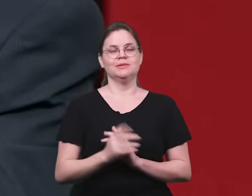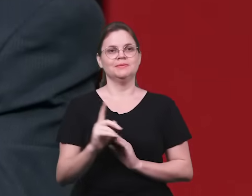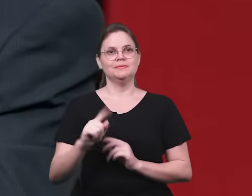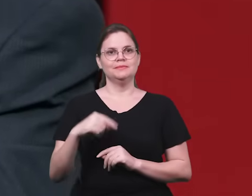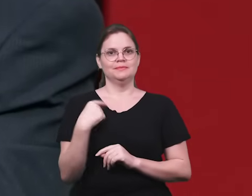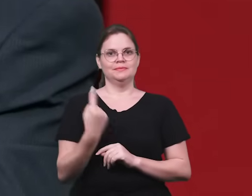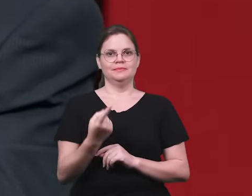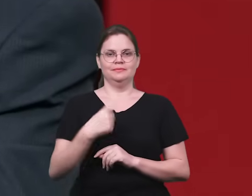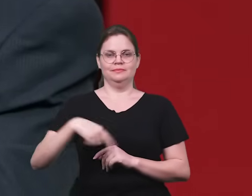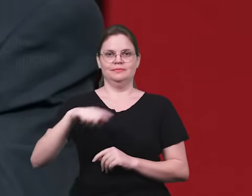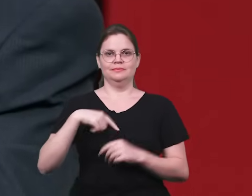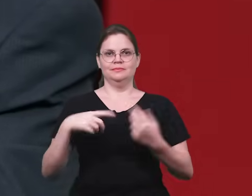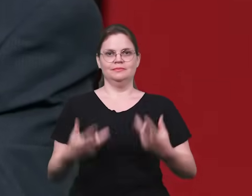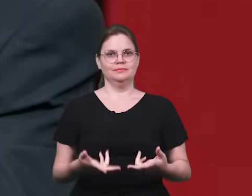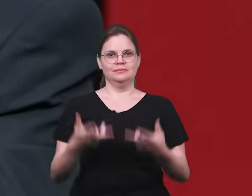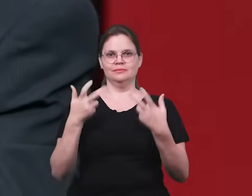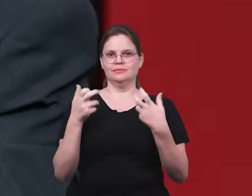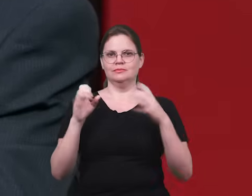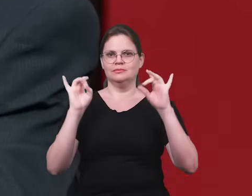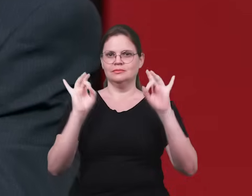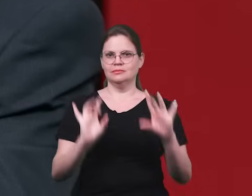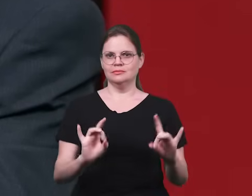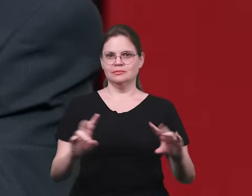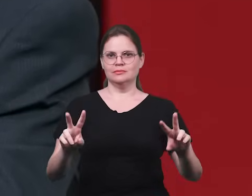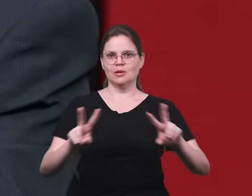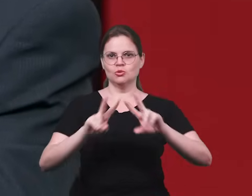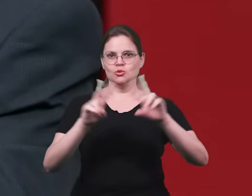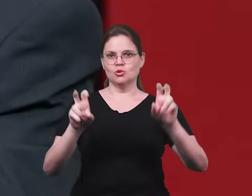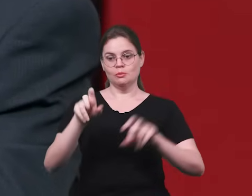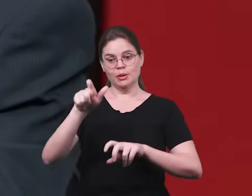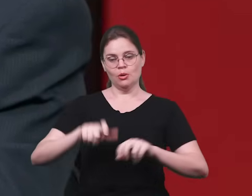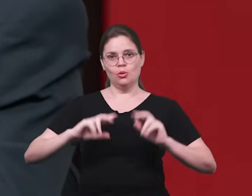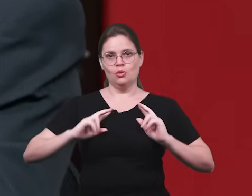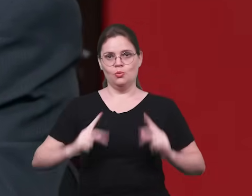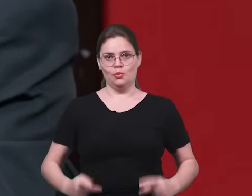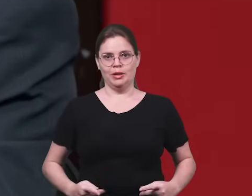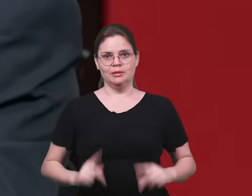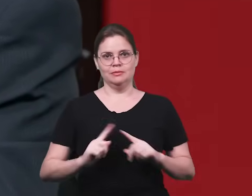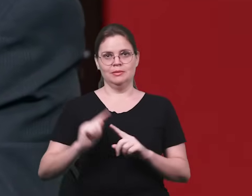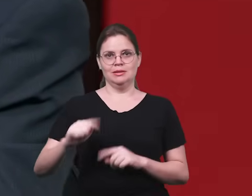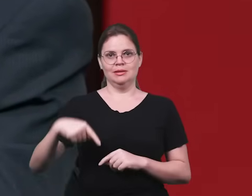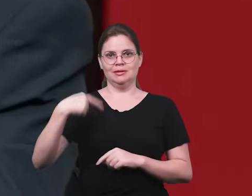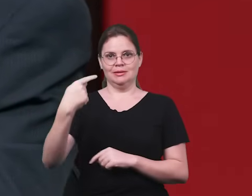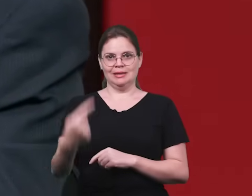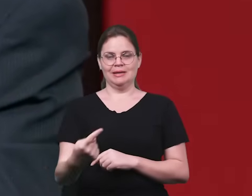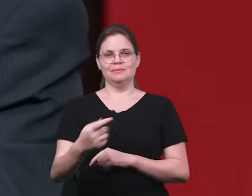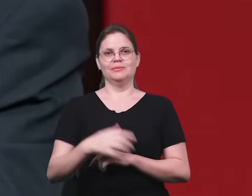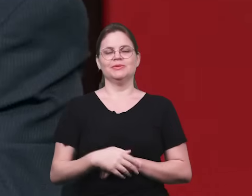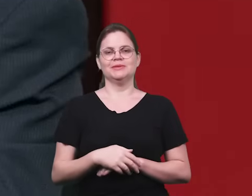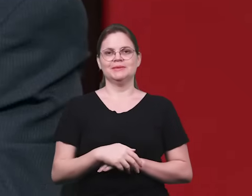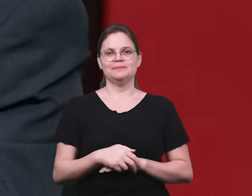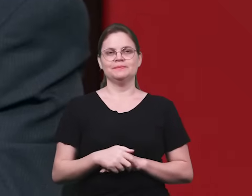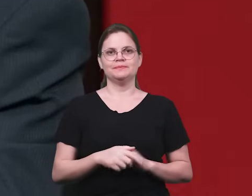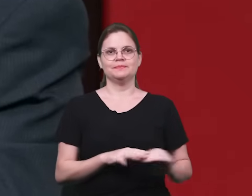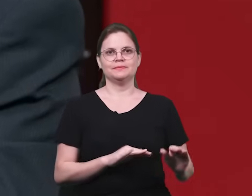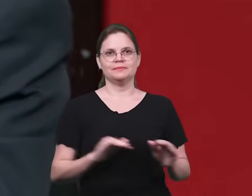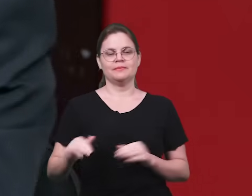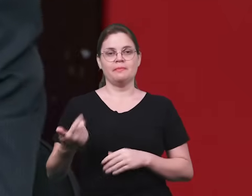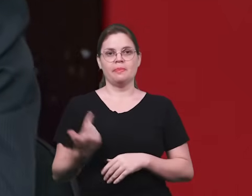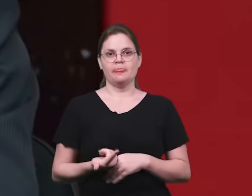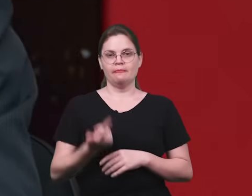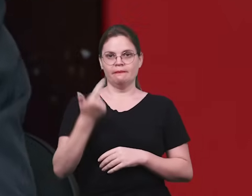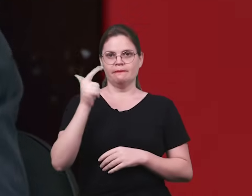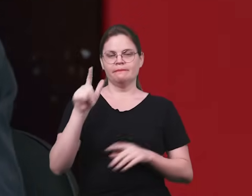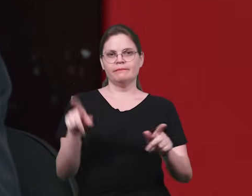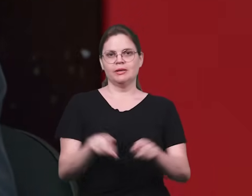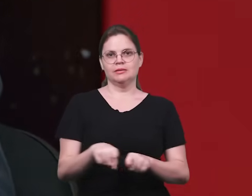posteriormente isso de uma forma muito especial em relação ao homem, né? Mas aí a gente migraria para o sexto dia. Mas uma